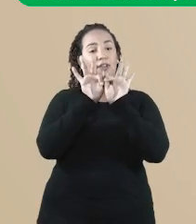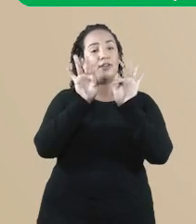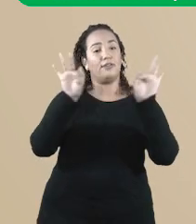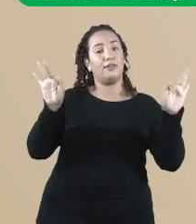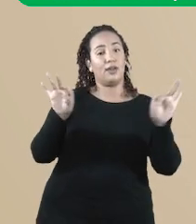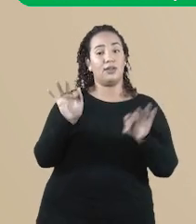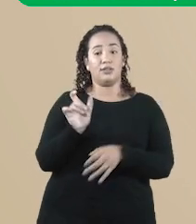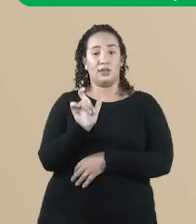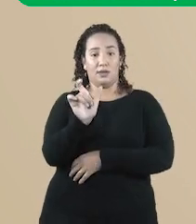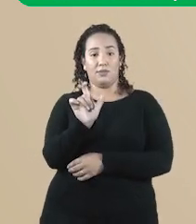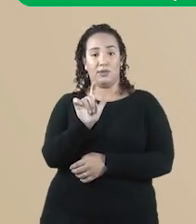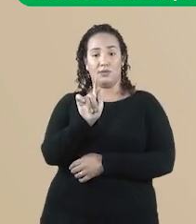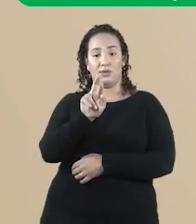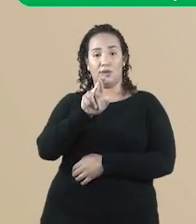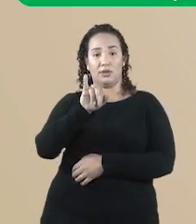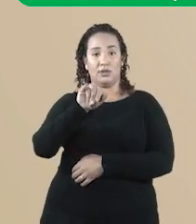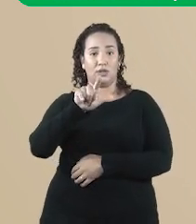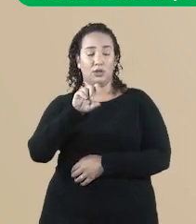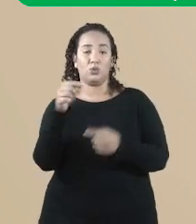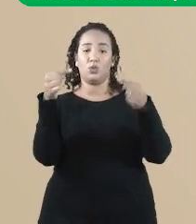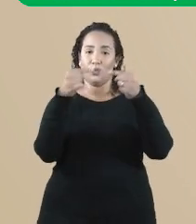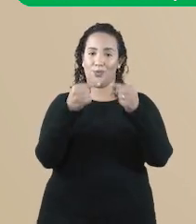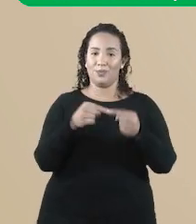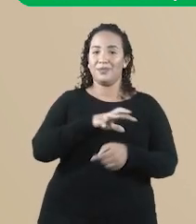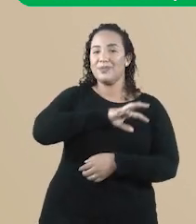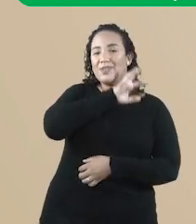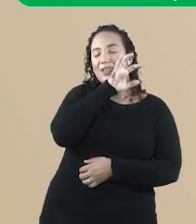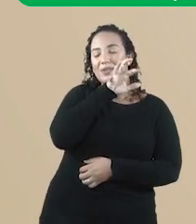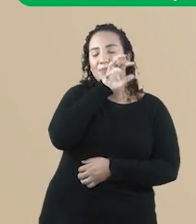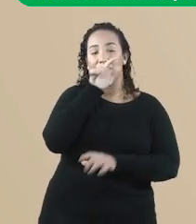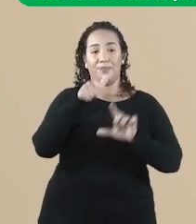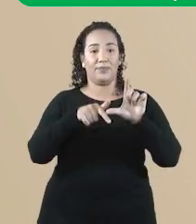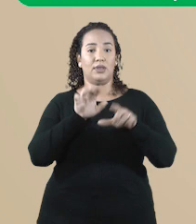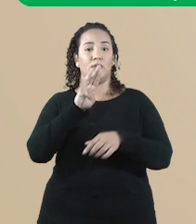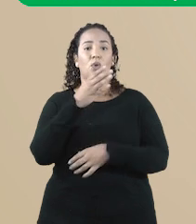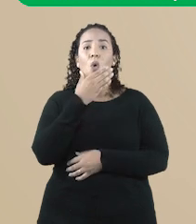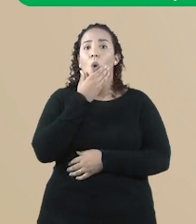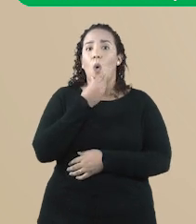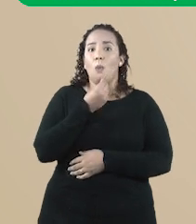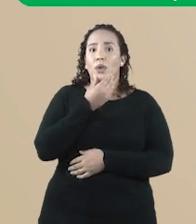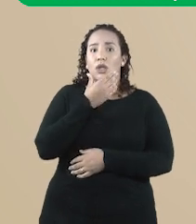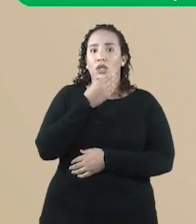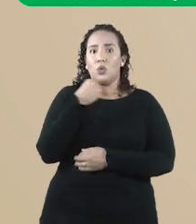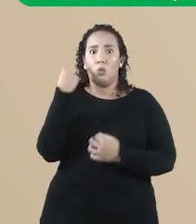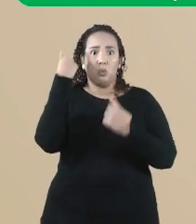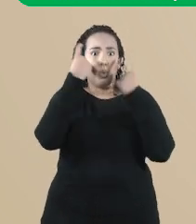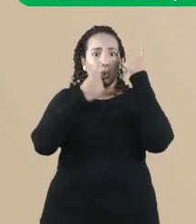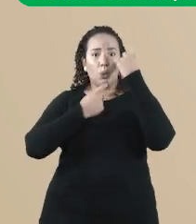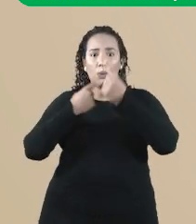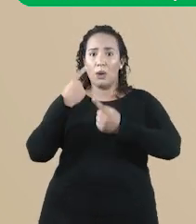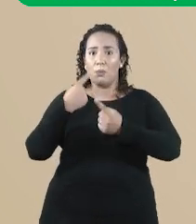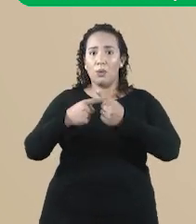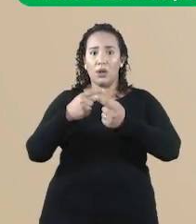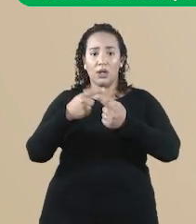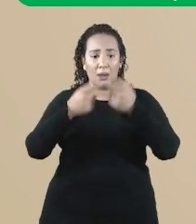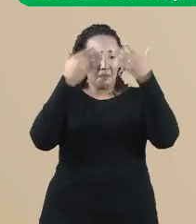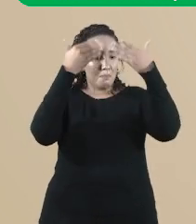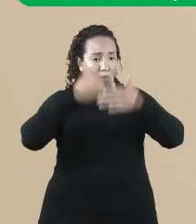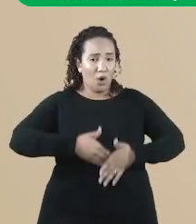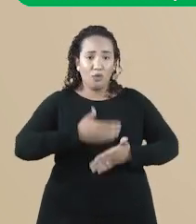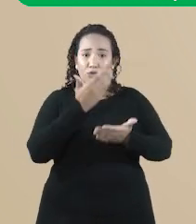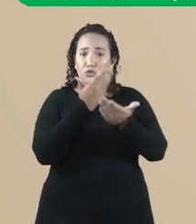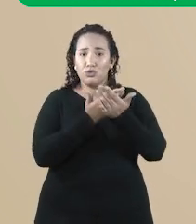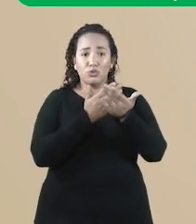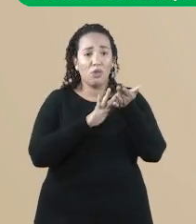Nessa frase, a palavra que pode ser usada é inseto. B. João está grilado, pois fez uma prova